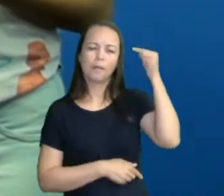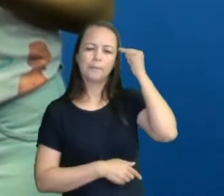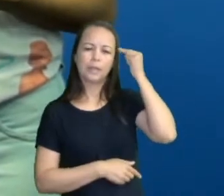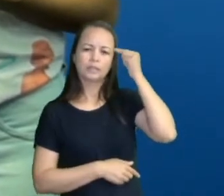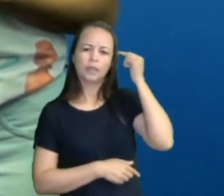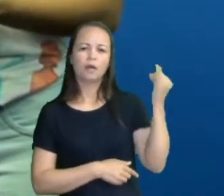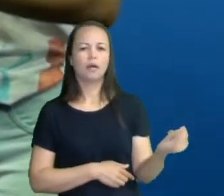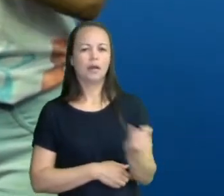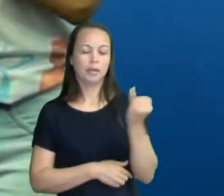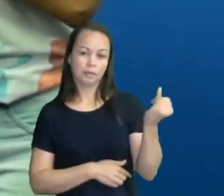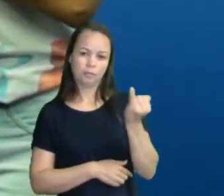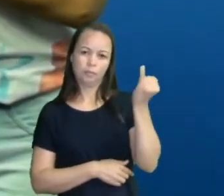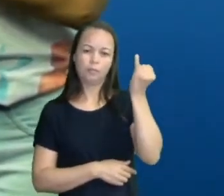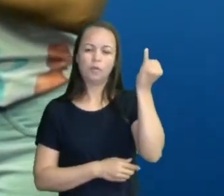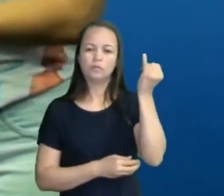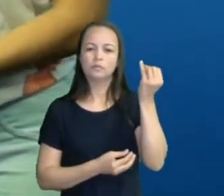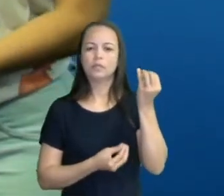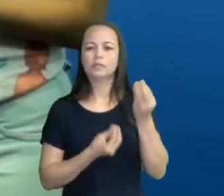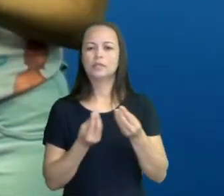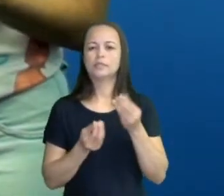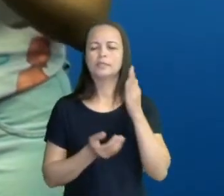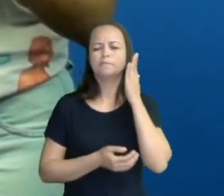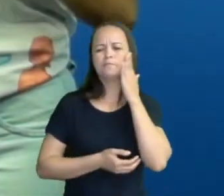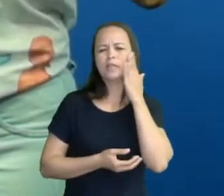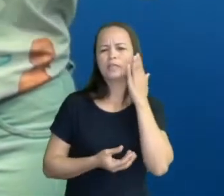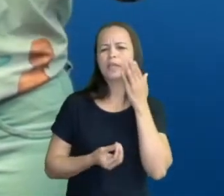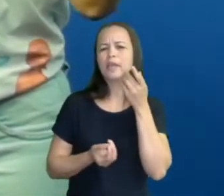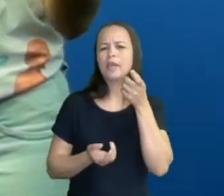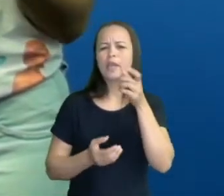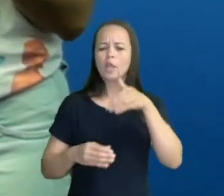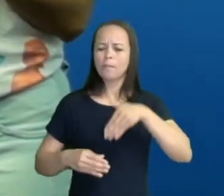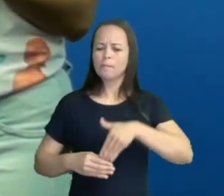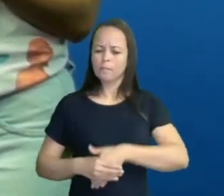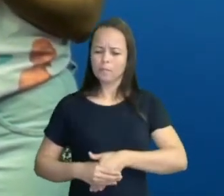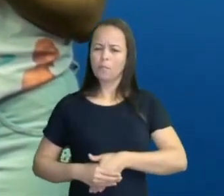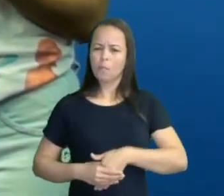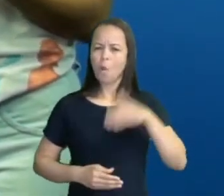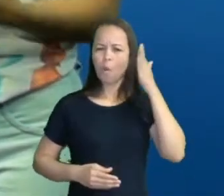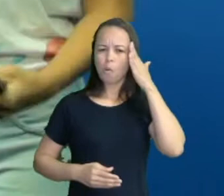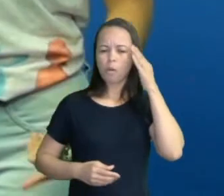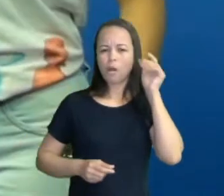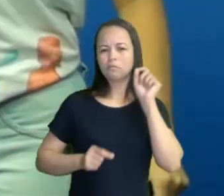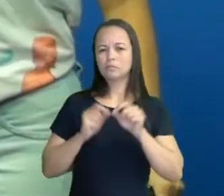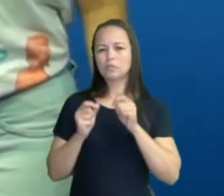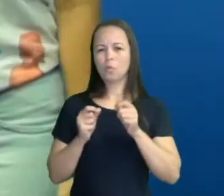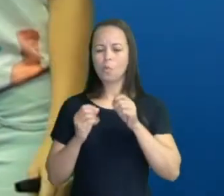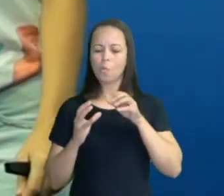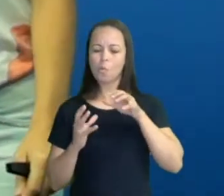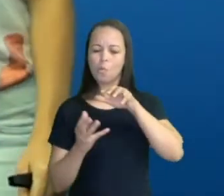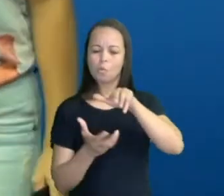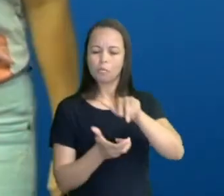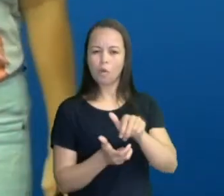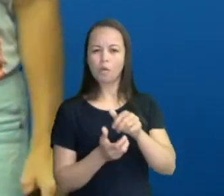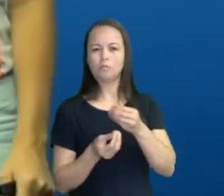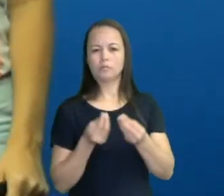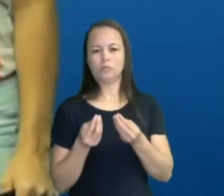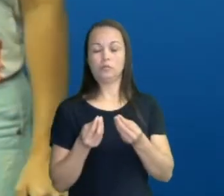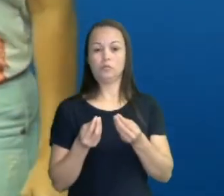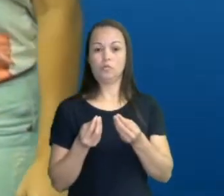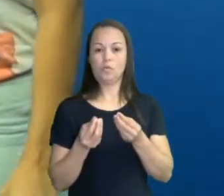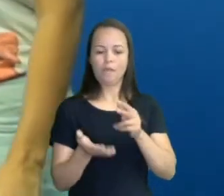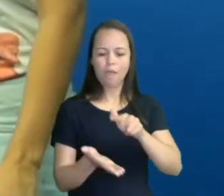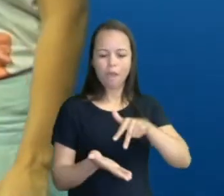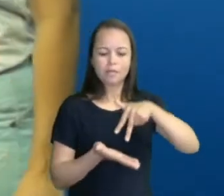da importância de entender essa figura num contexto global. Então, quando ele ascende ao